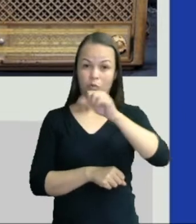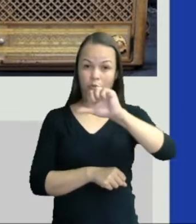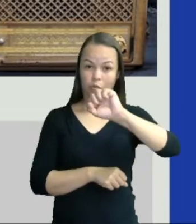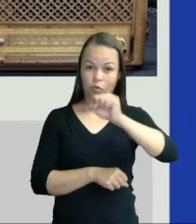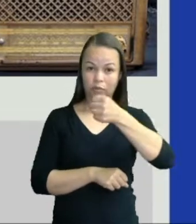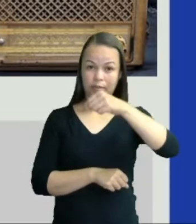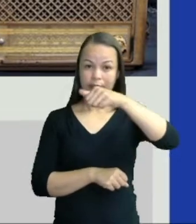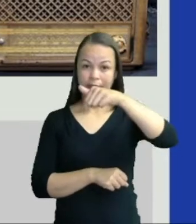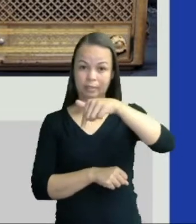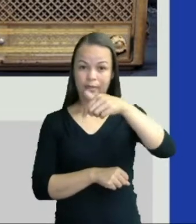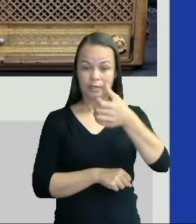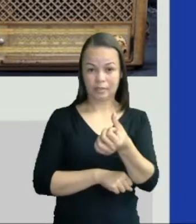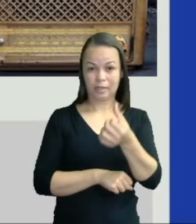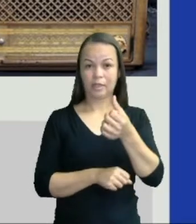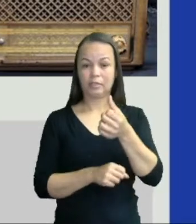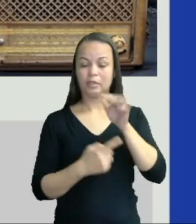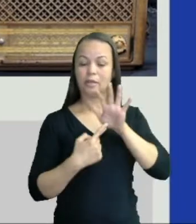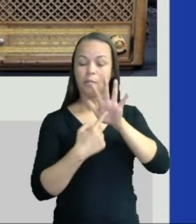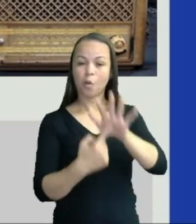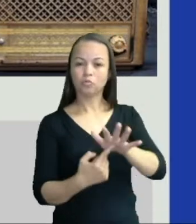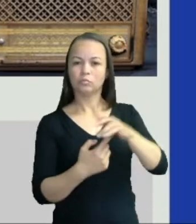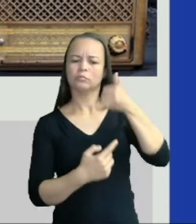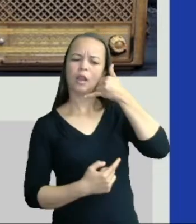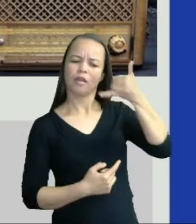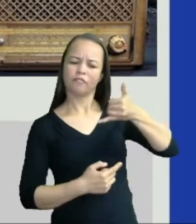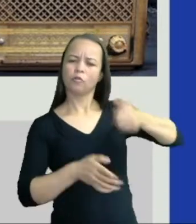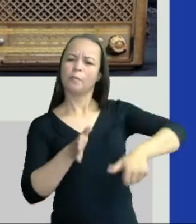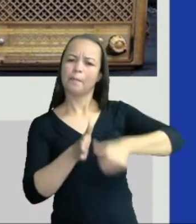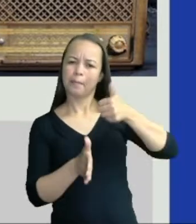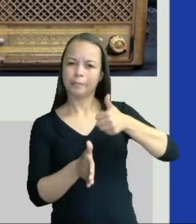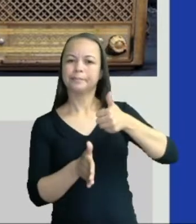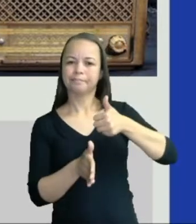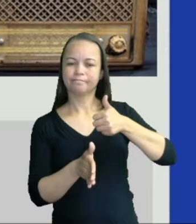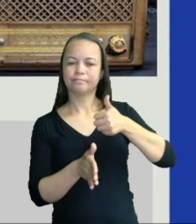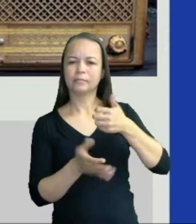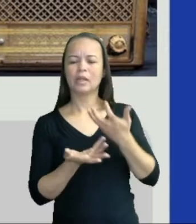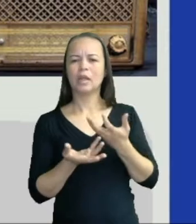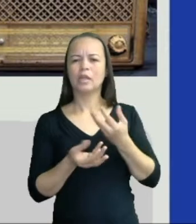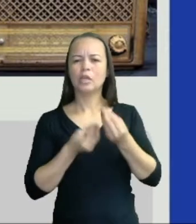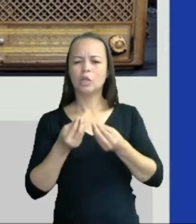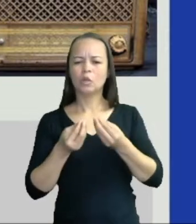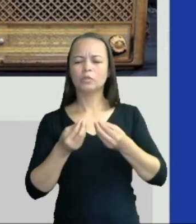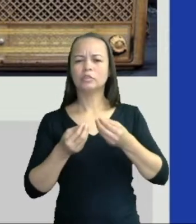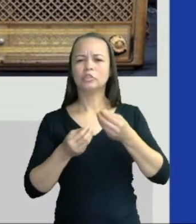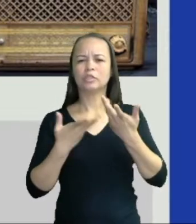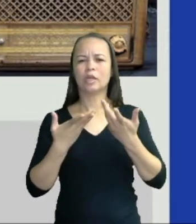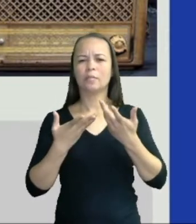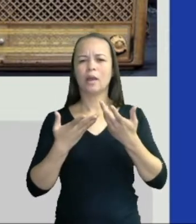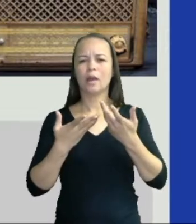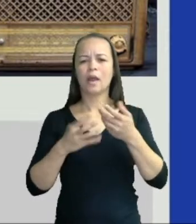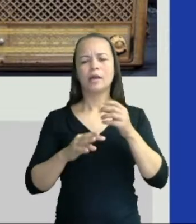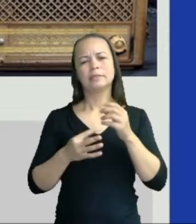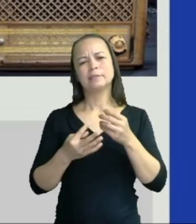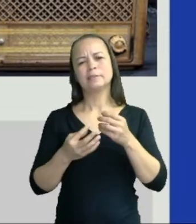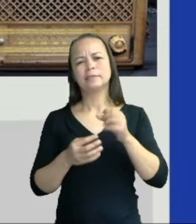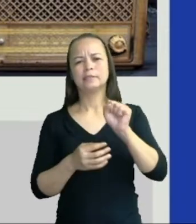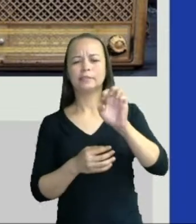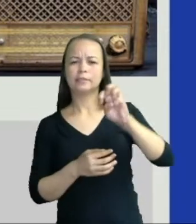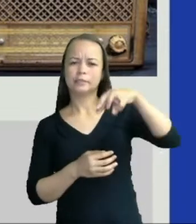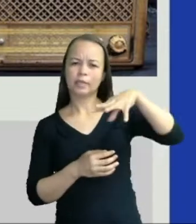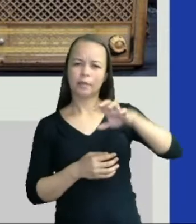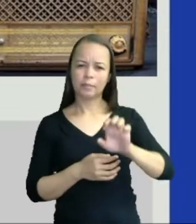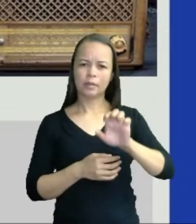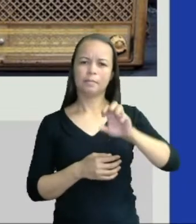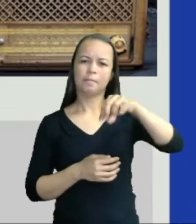Filadélfia, Graham Bell mostrou o telefone pela primeira vez. E o primeiro sistema semimecânico de